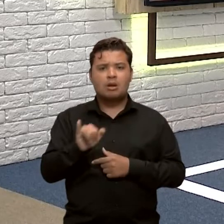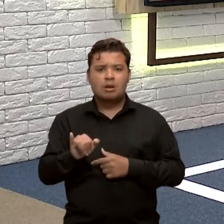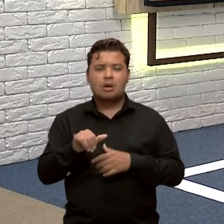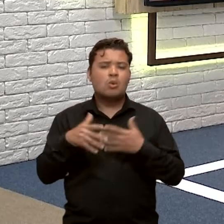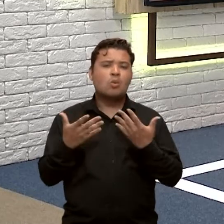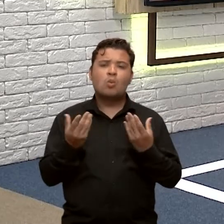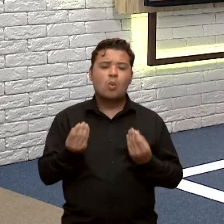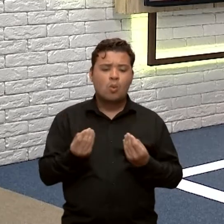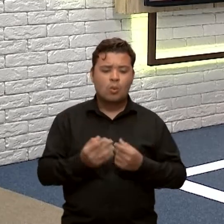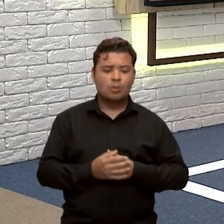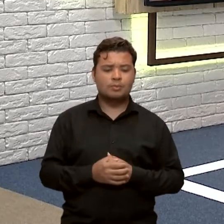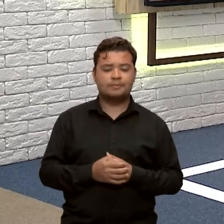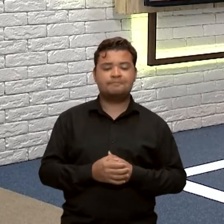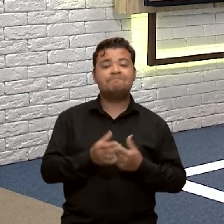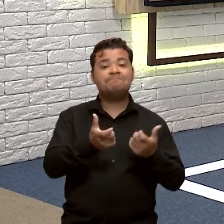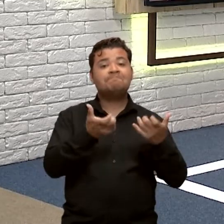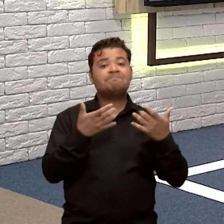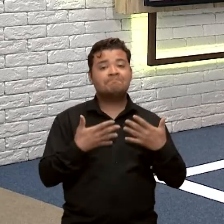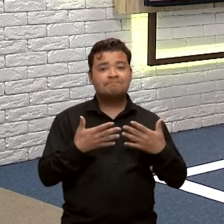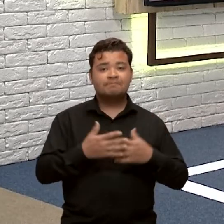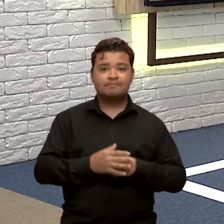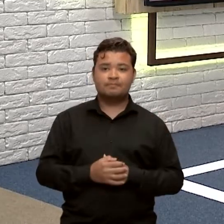pouco mais.